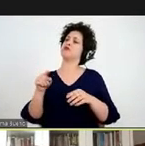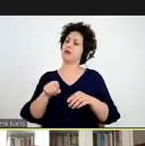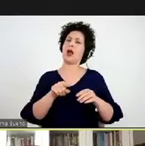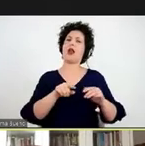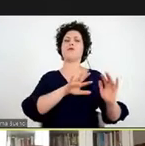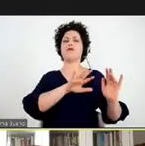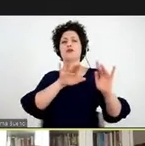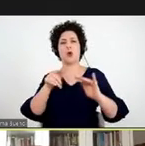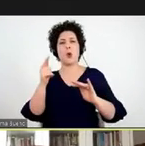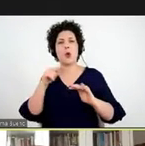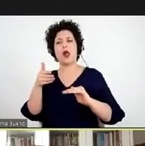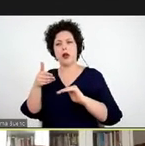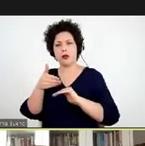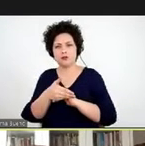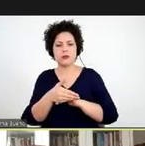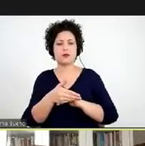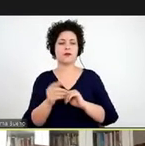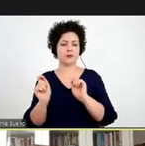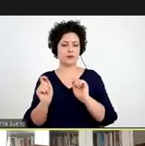o próximo slide agora.